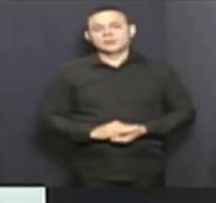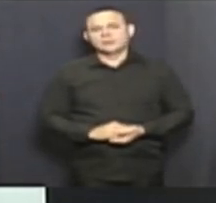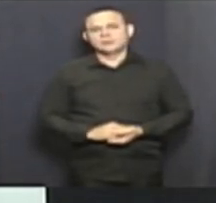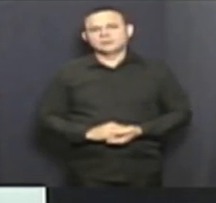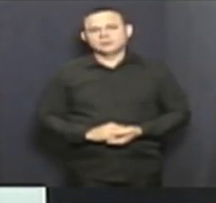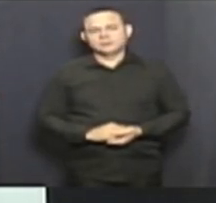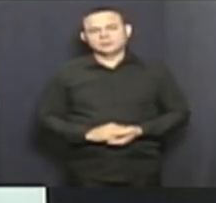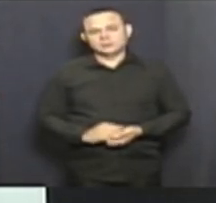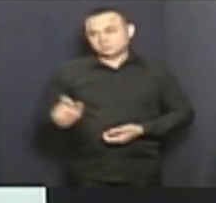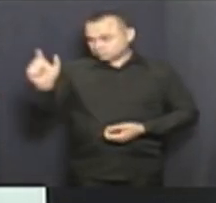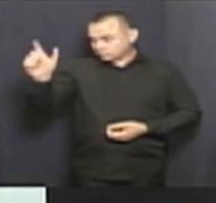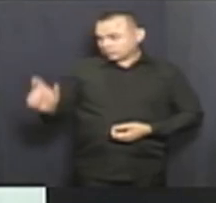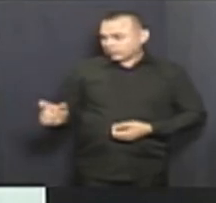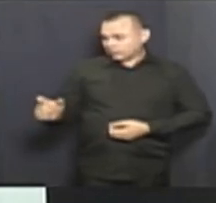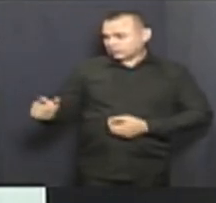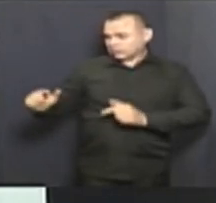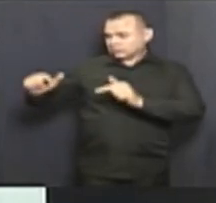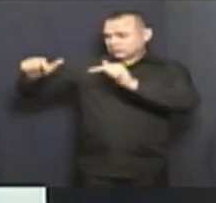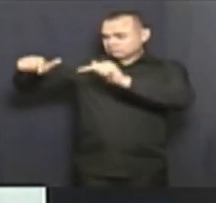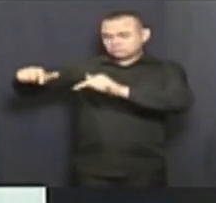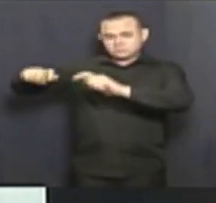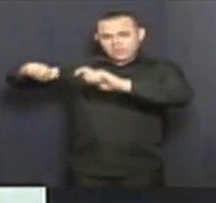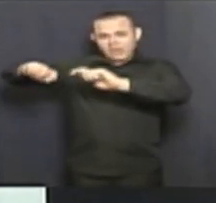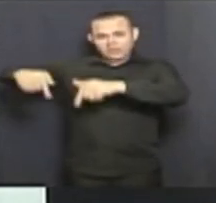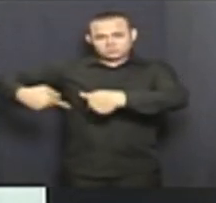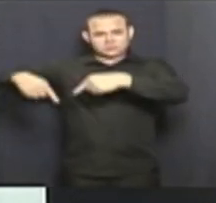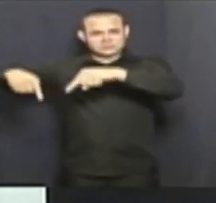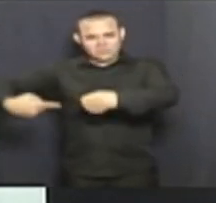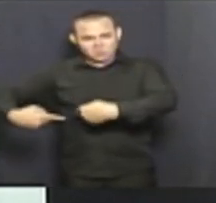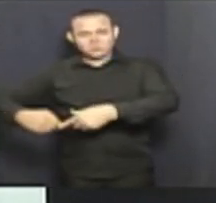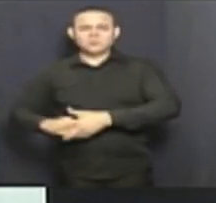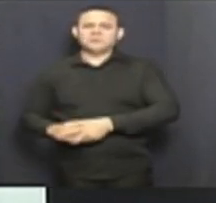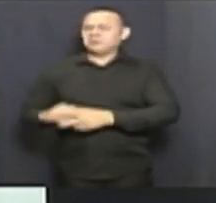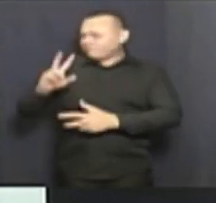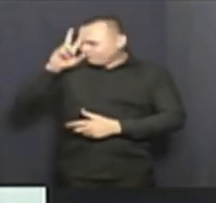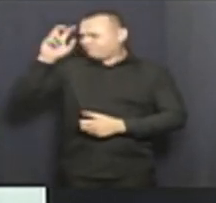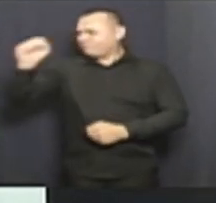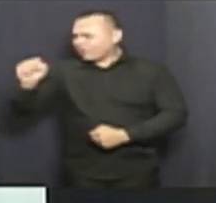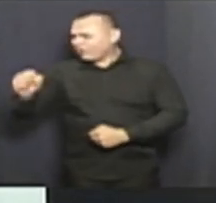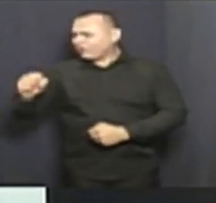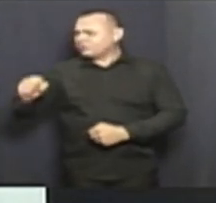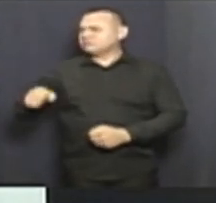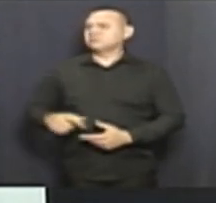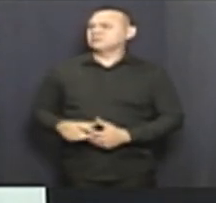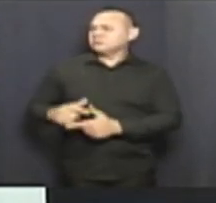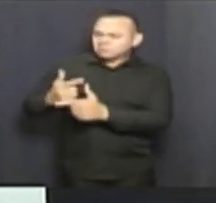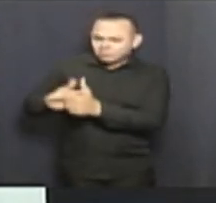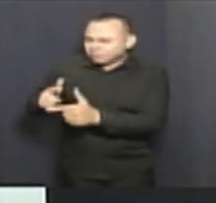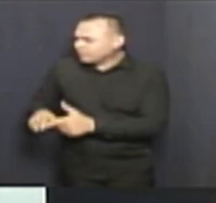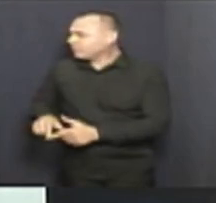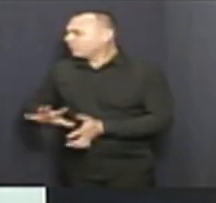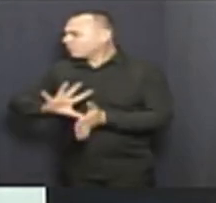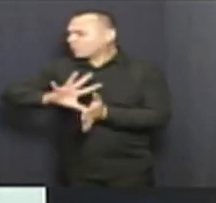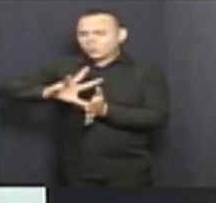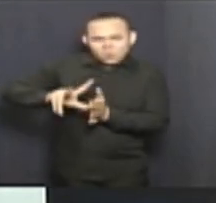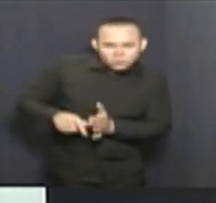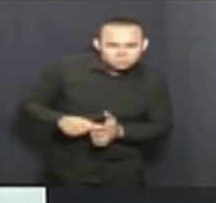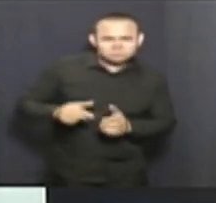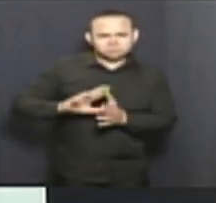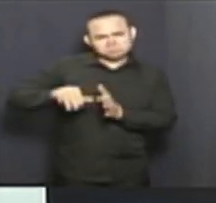as acusações são fortes de fato é escandaloso questão de corrupção no estado